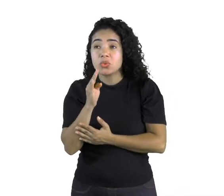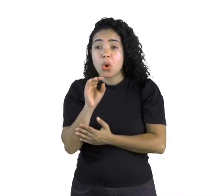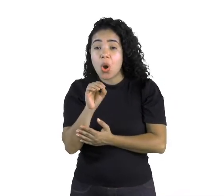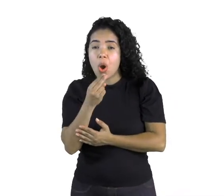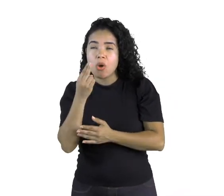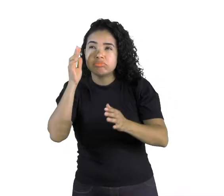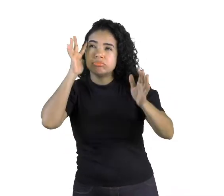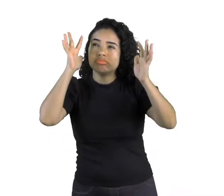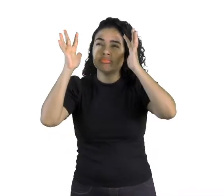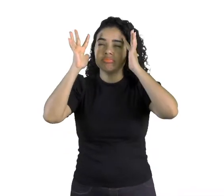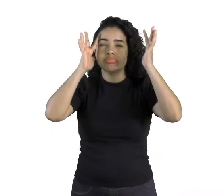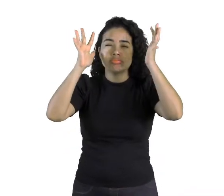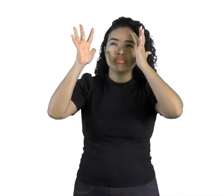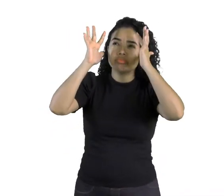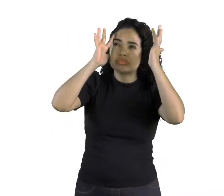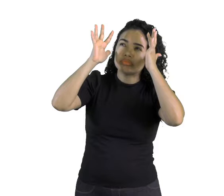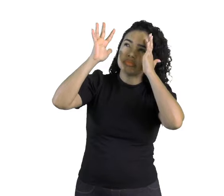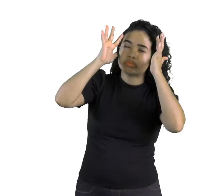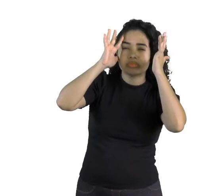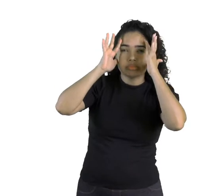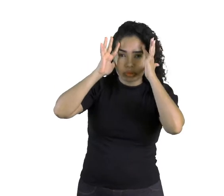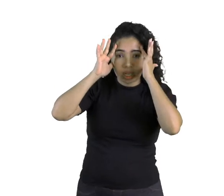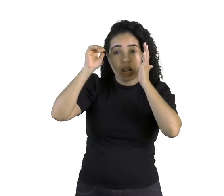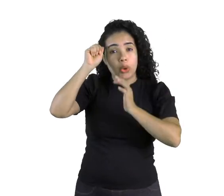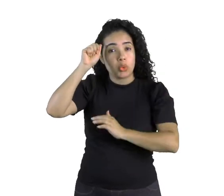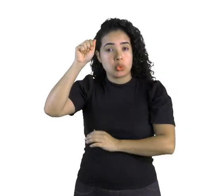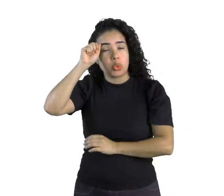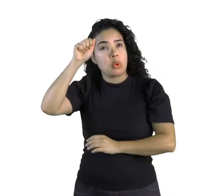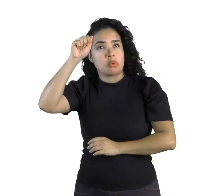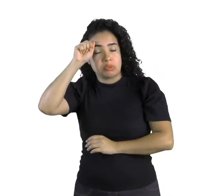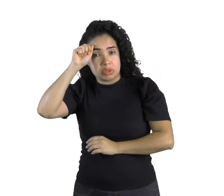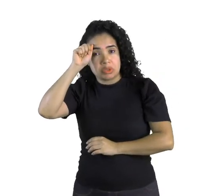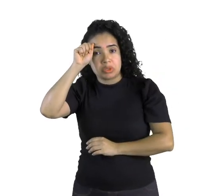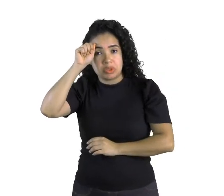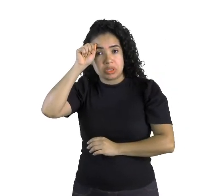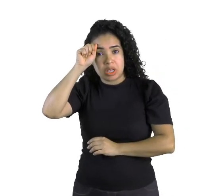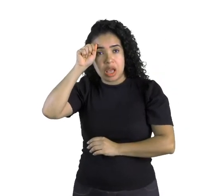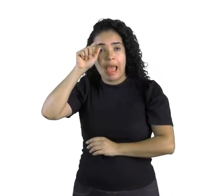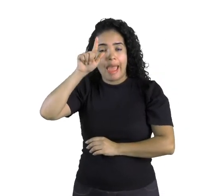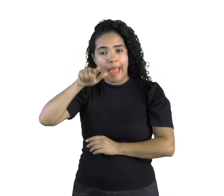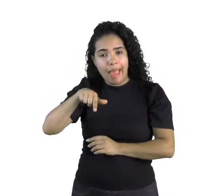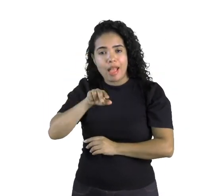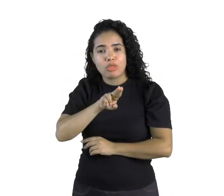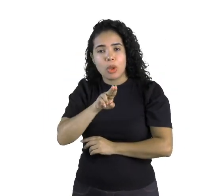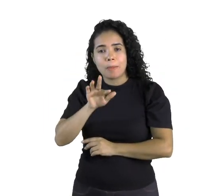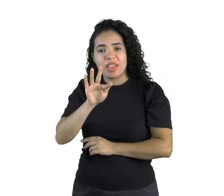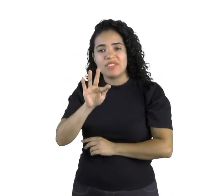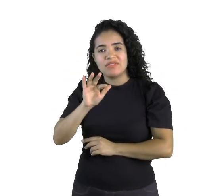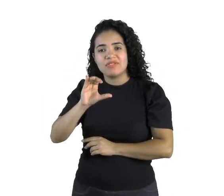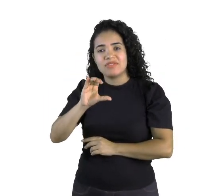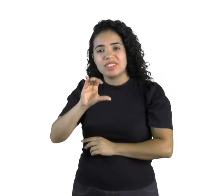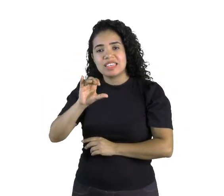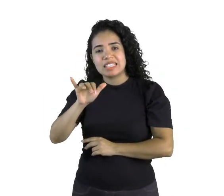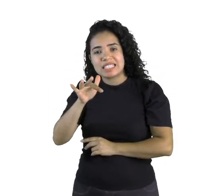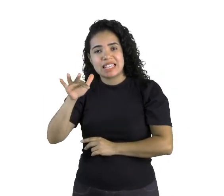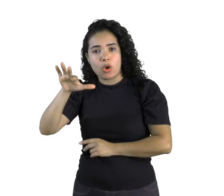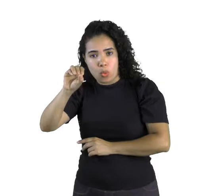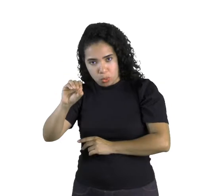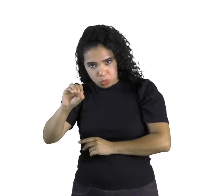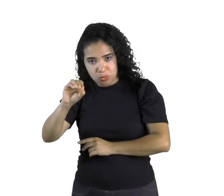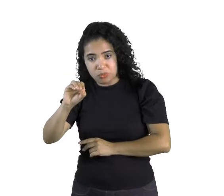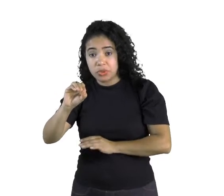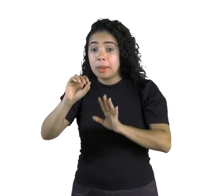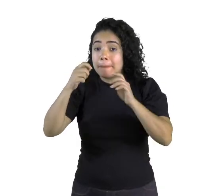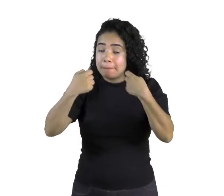da imaginação de um determinado autor, chamada de ficção. Precisa ter